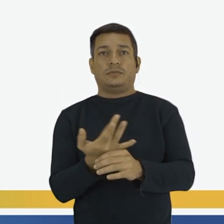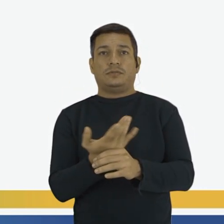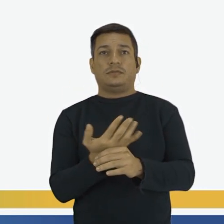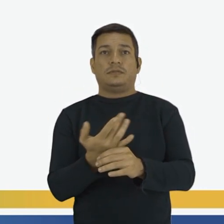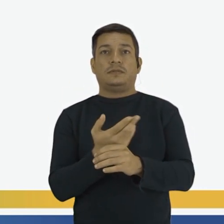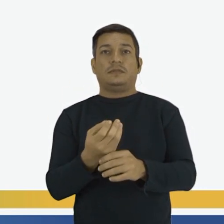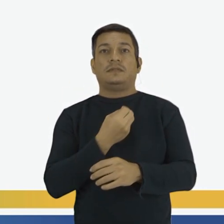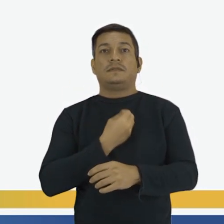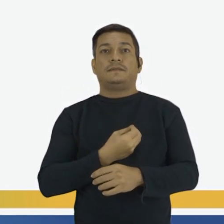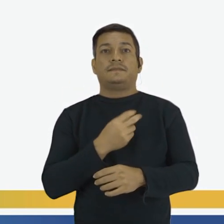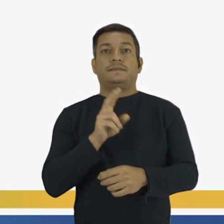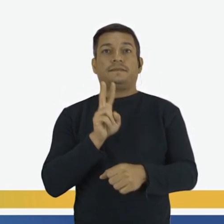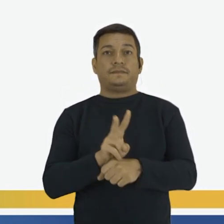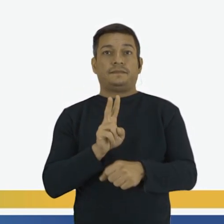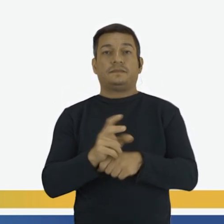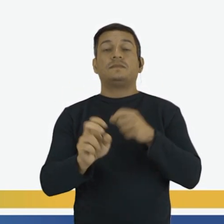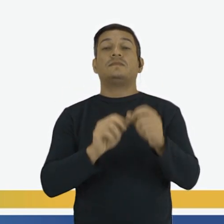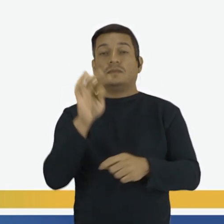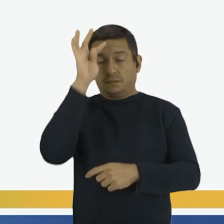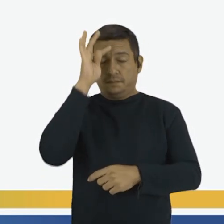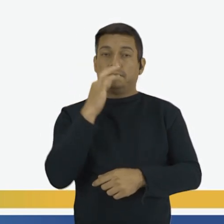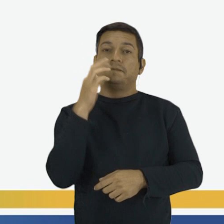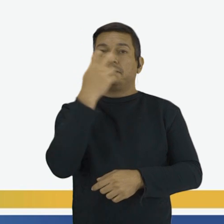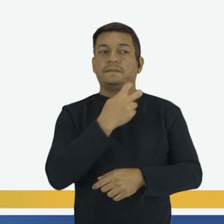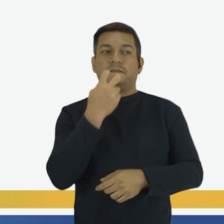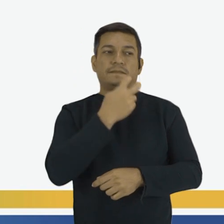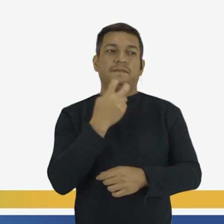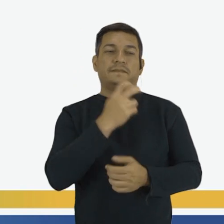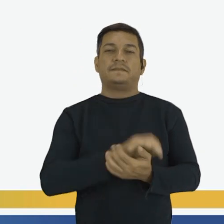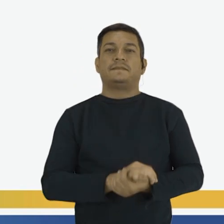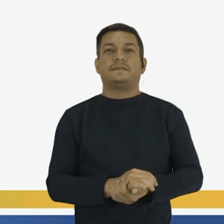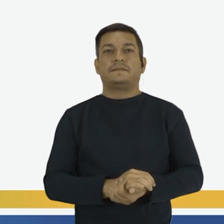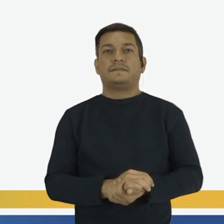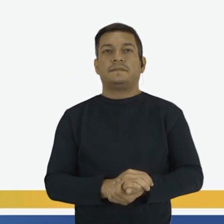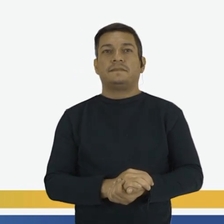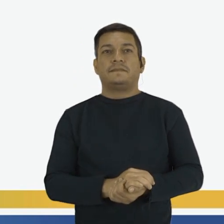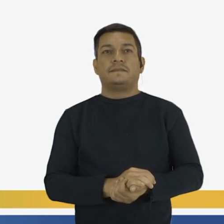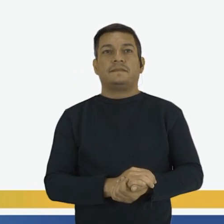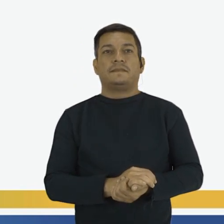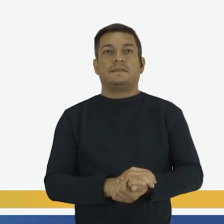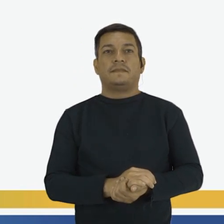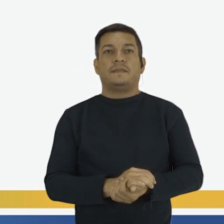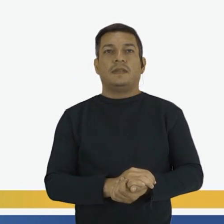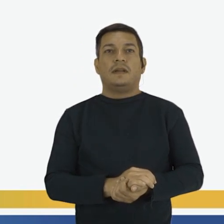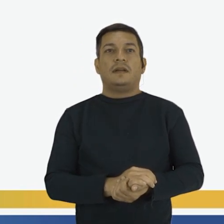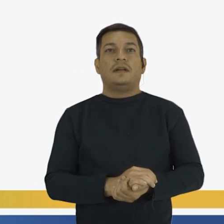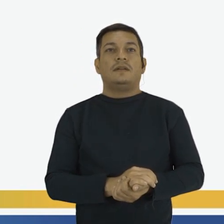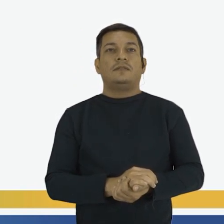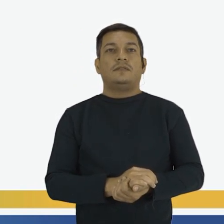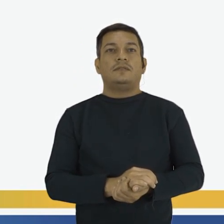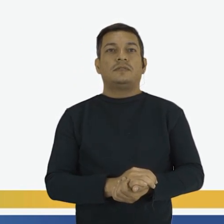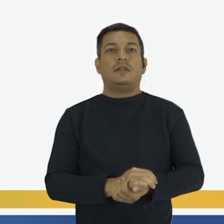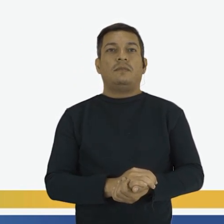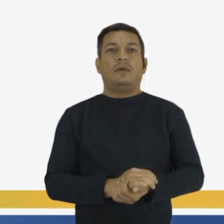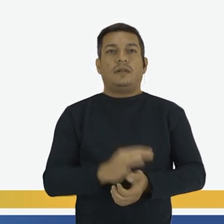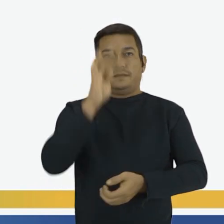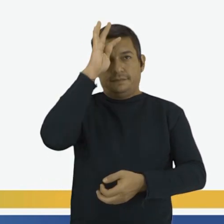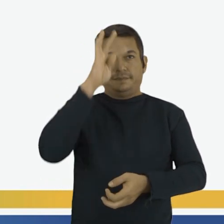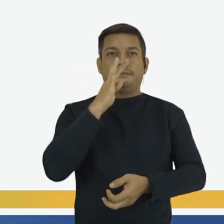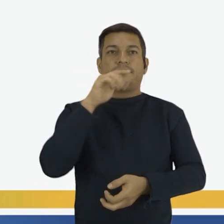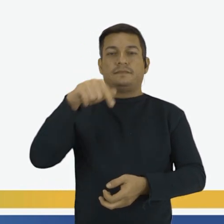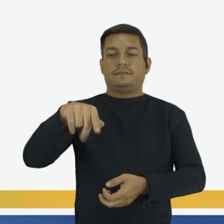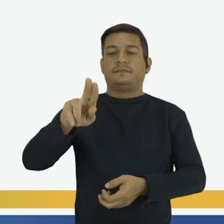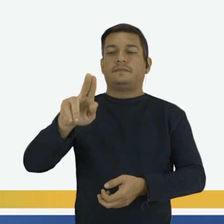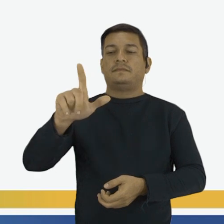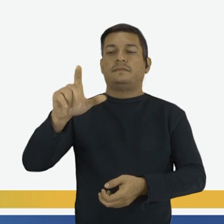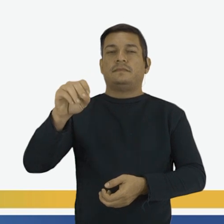Na preservação das tradições orais. Na tradição quilombola, nós temos a Dona